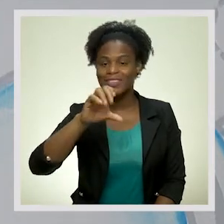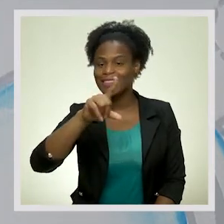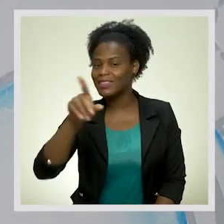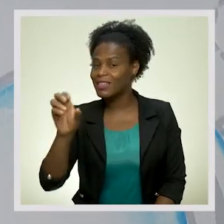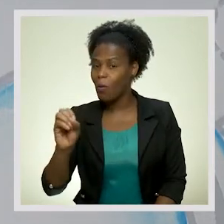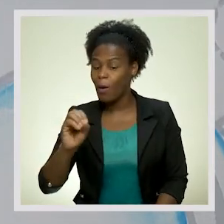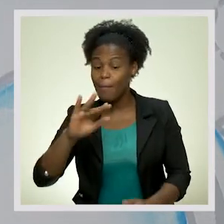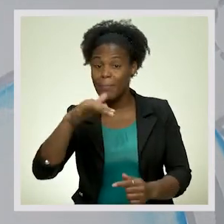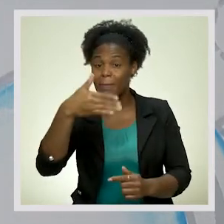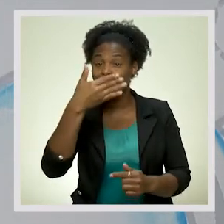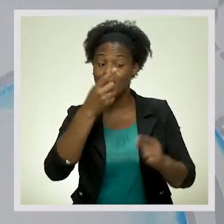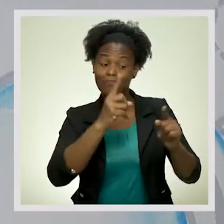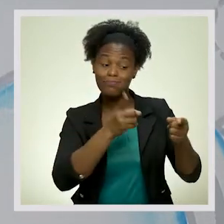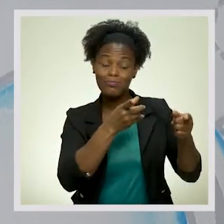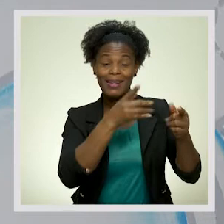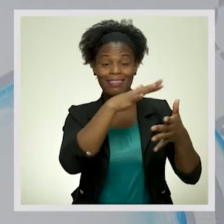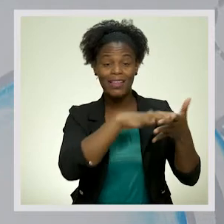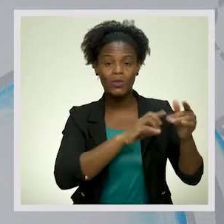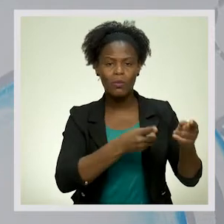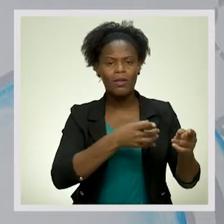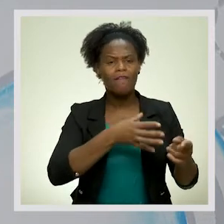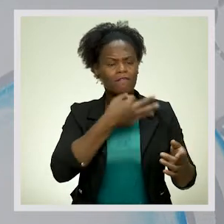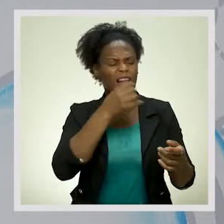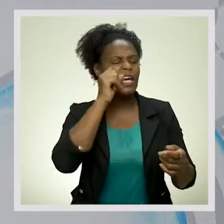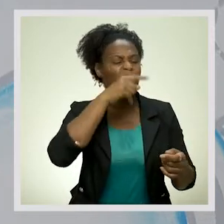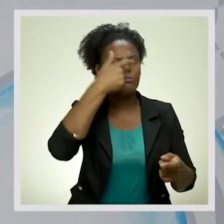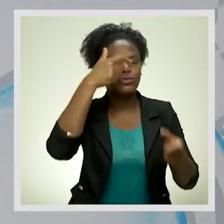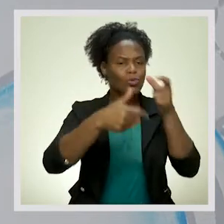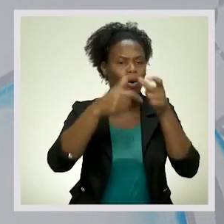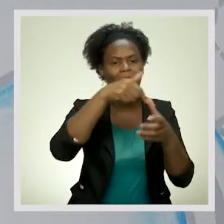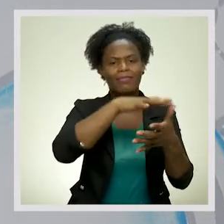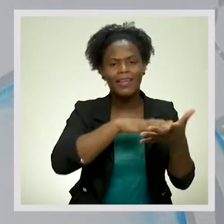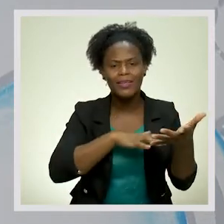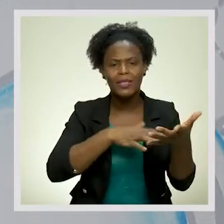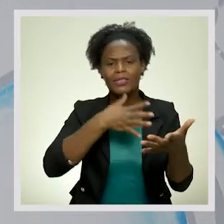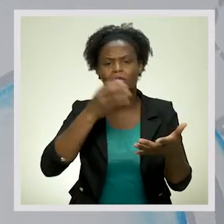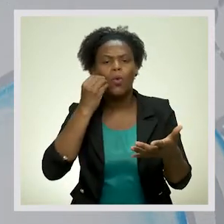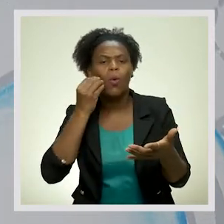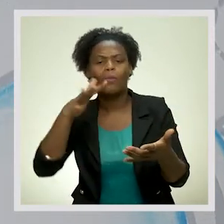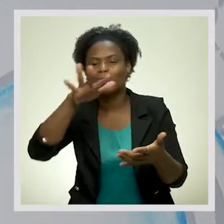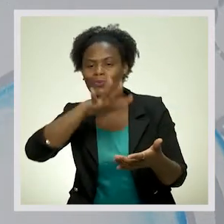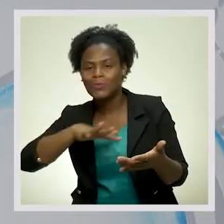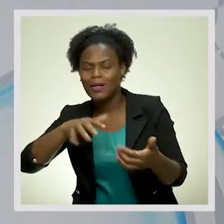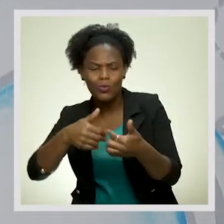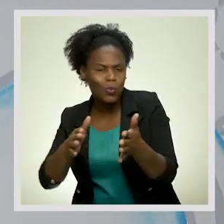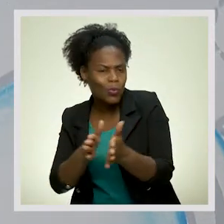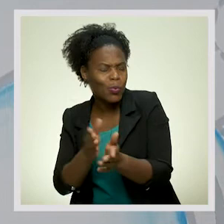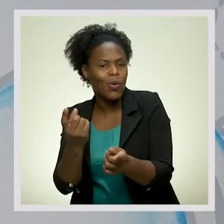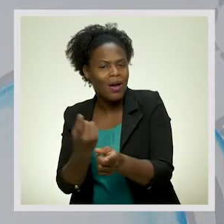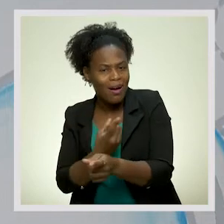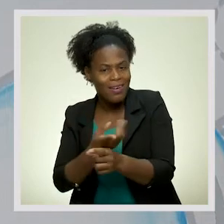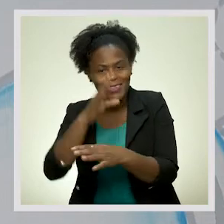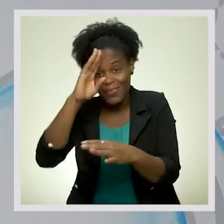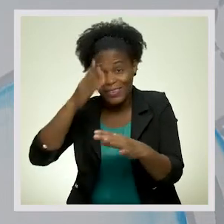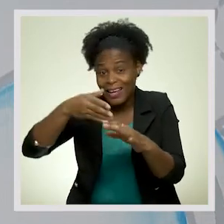de personagens, de espaço, não é? Tudo. Apresentamos tudo aquilo que acontece